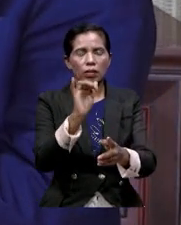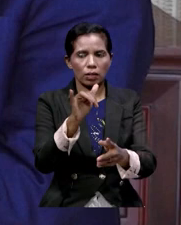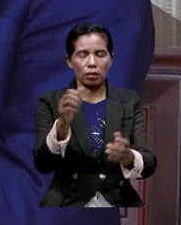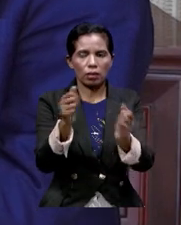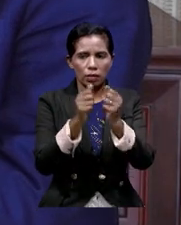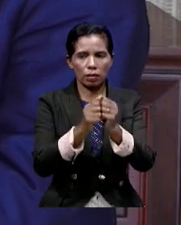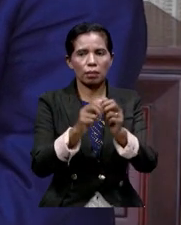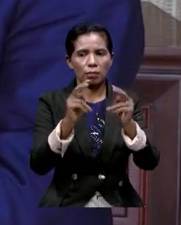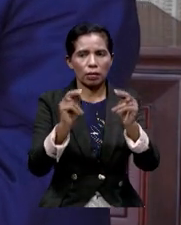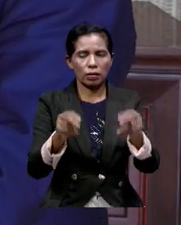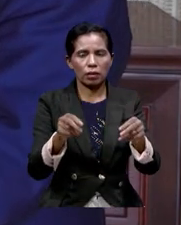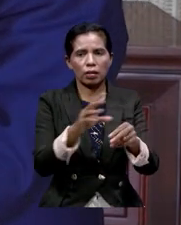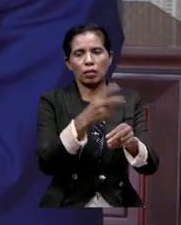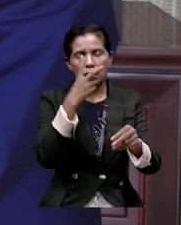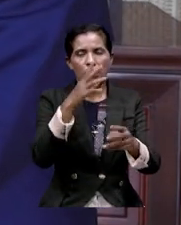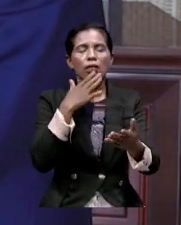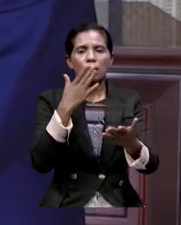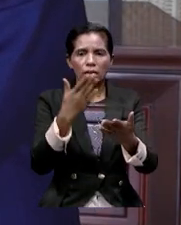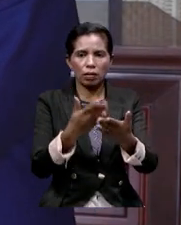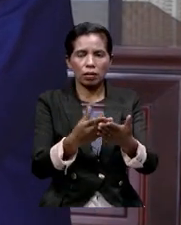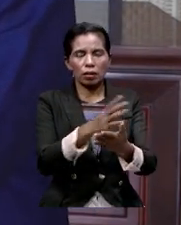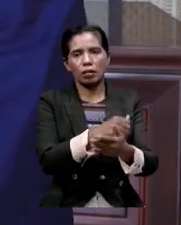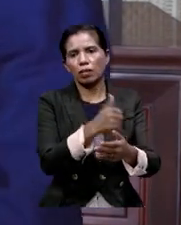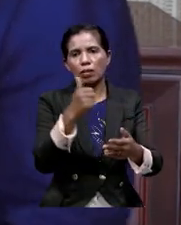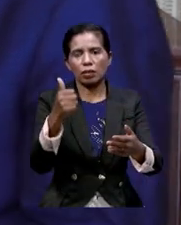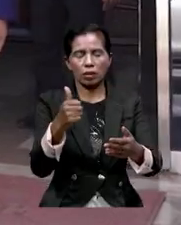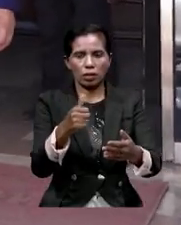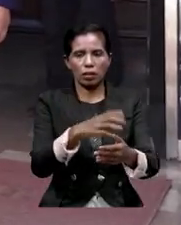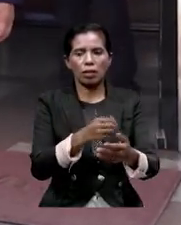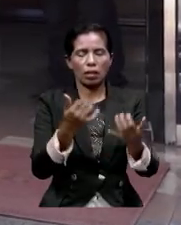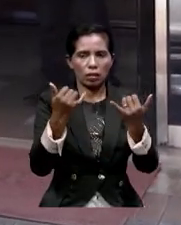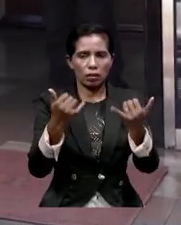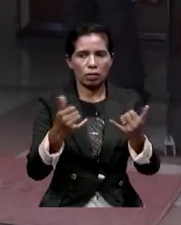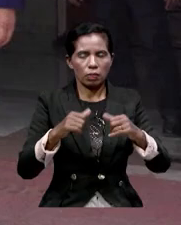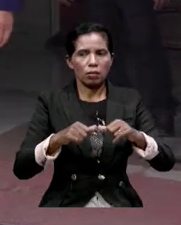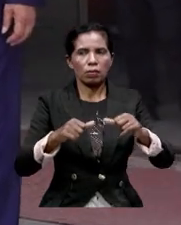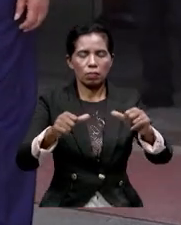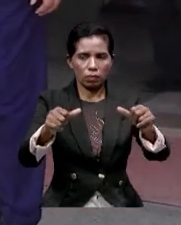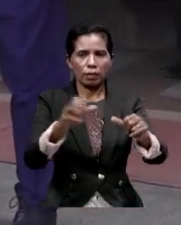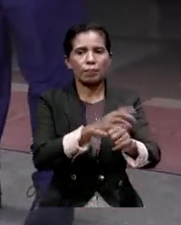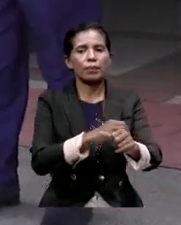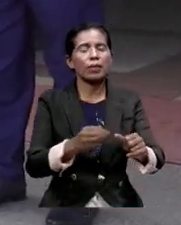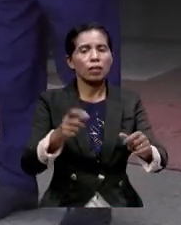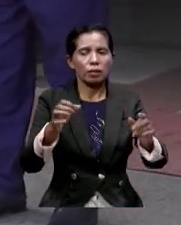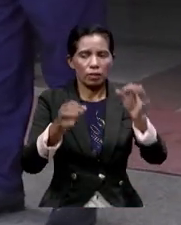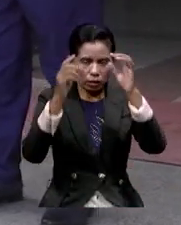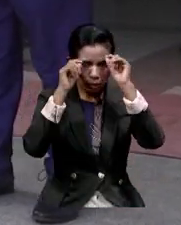mas bem precisa tu reforça de aclutan e a parte se recelo que bem Magdadao ne continua lá o ela, molo